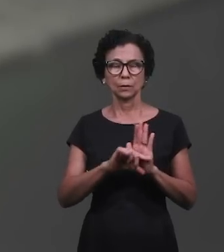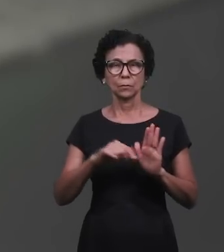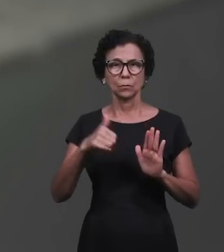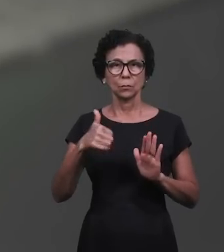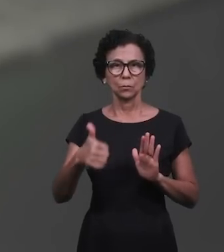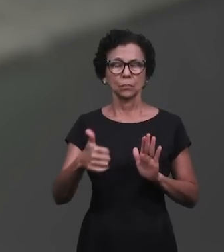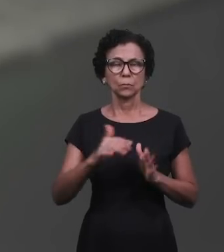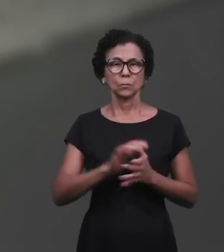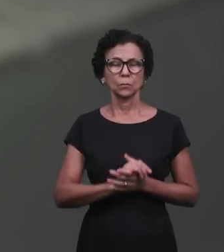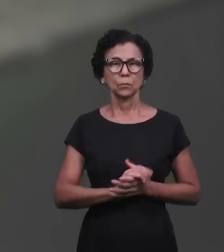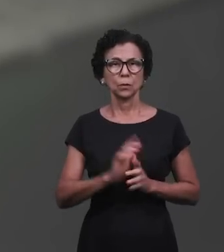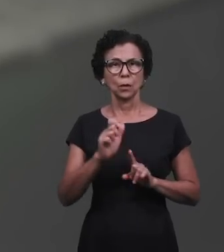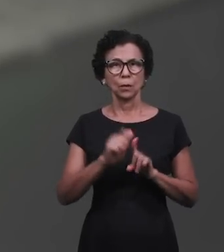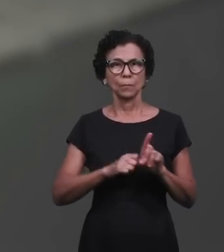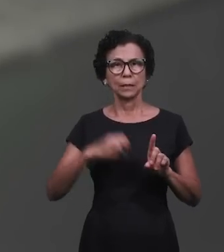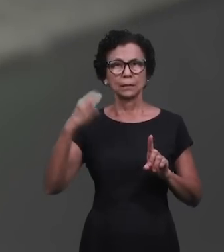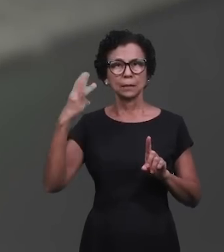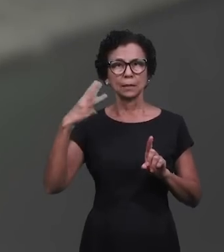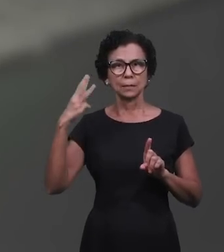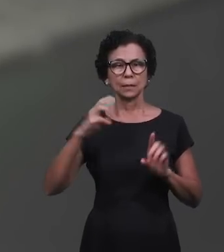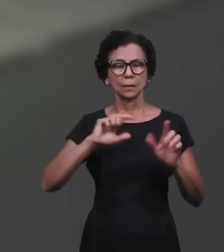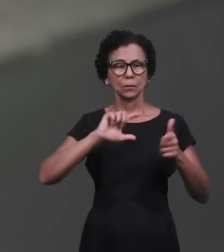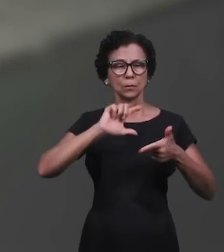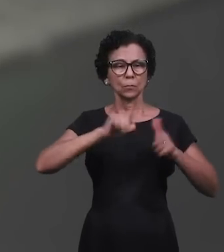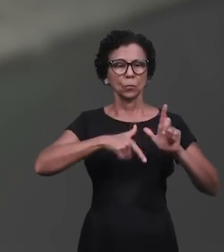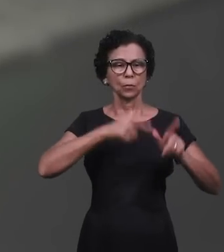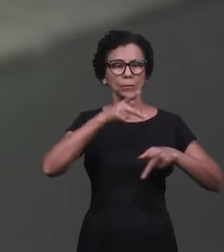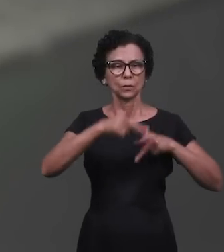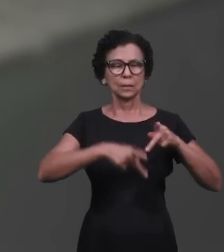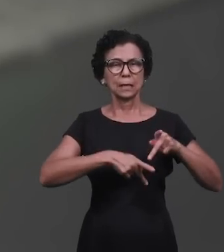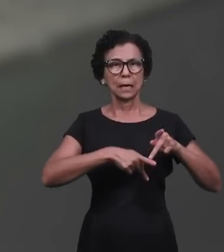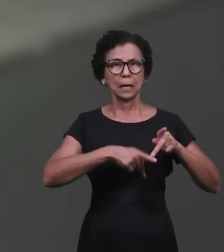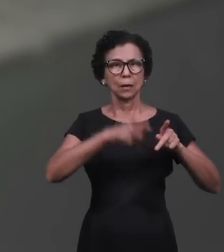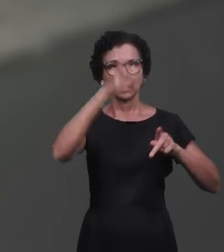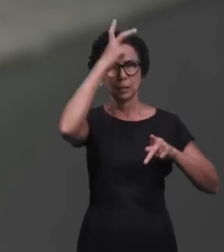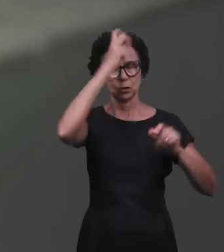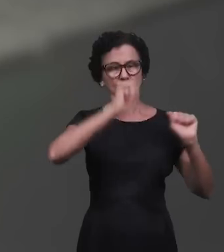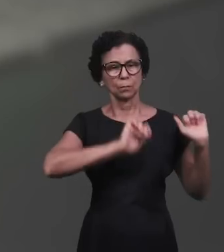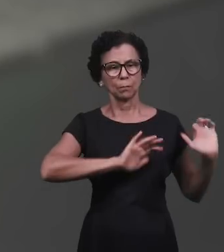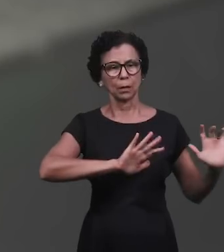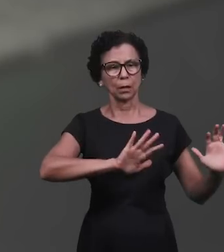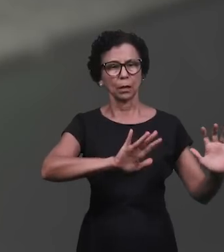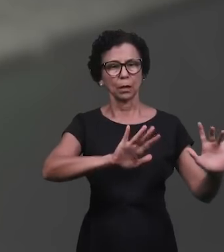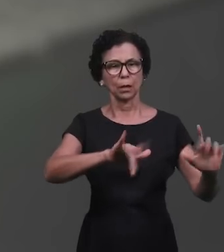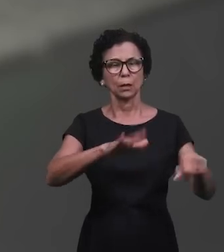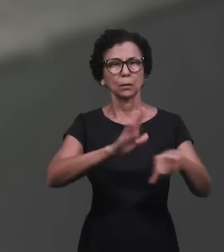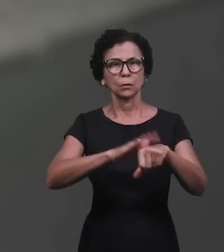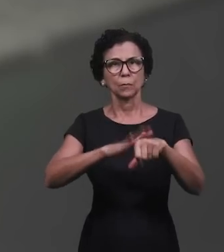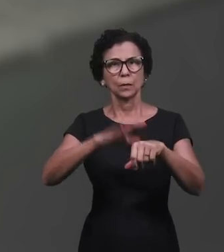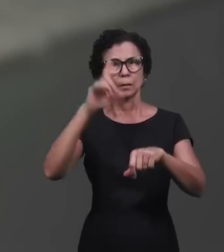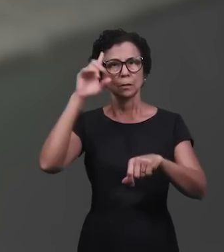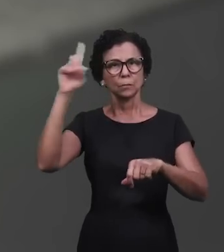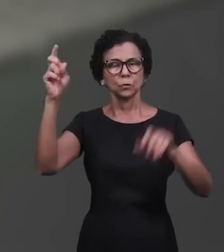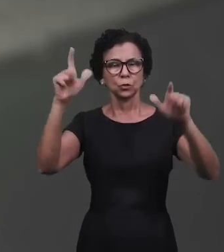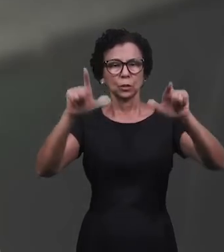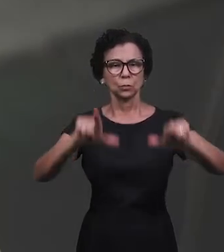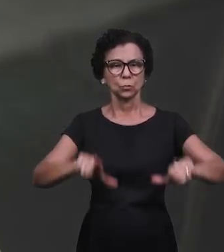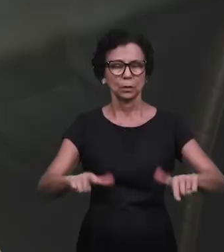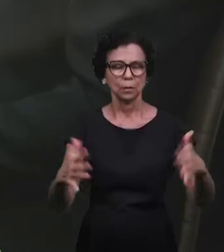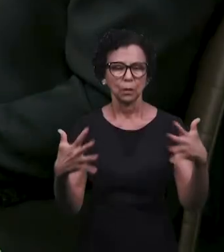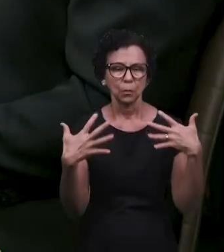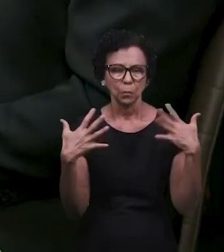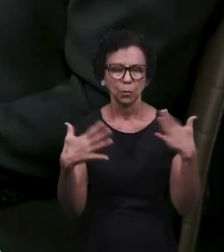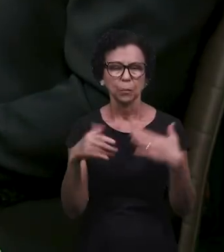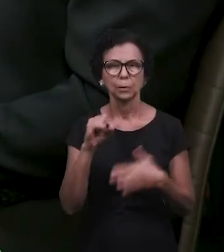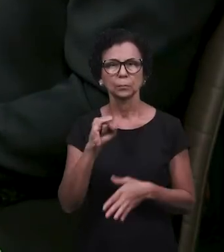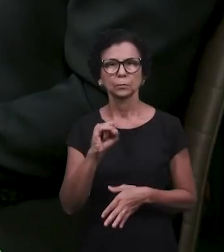da saída dos filhos de Israel da terra do Egito, no mesmo dia, vieram ao deserto do Sinai. Nós vamos